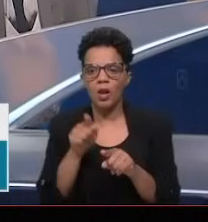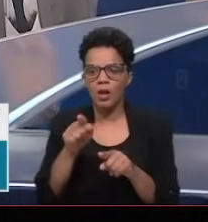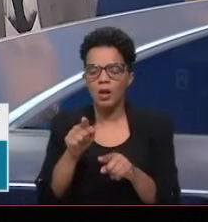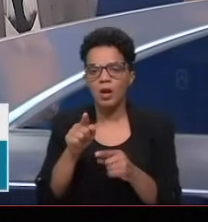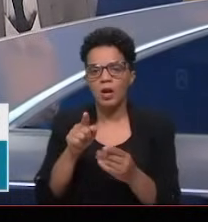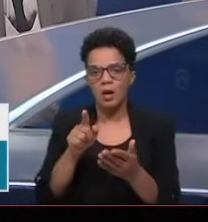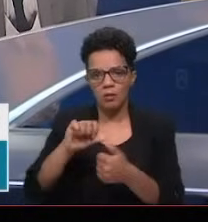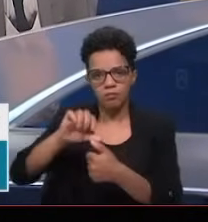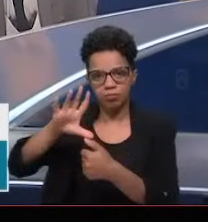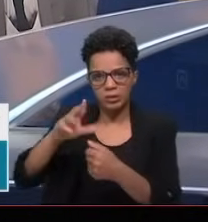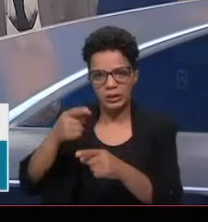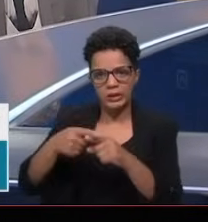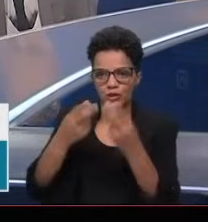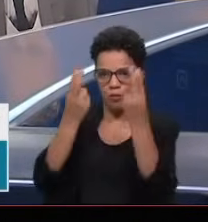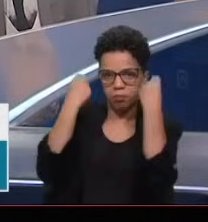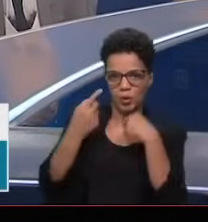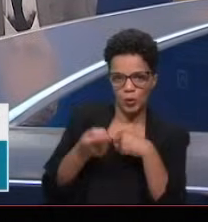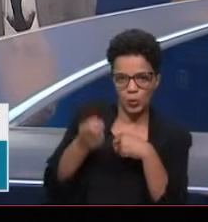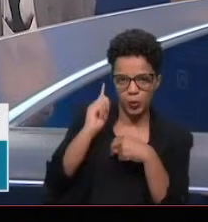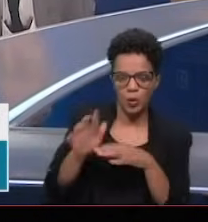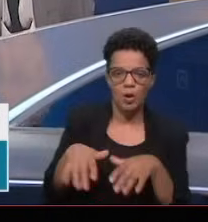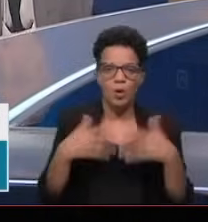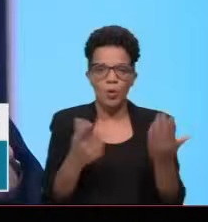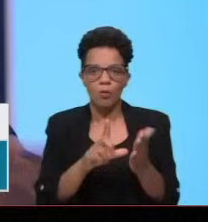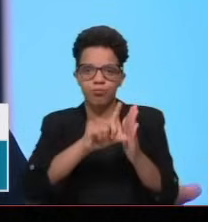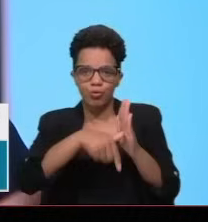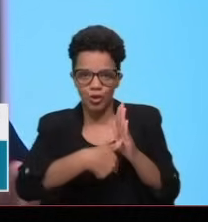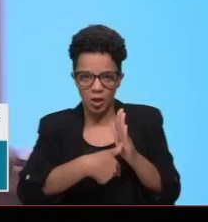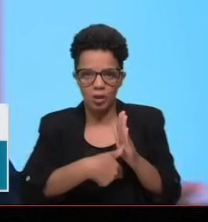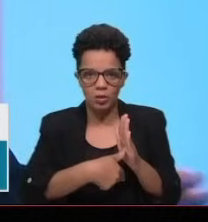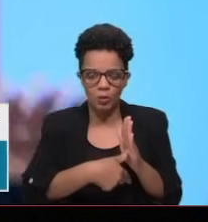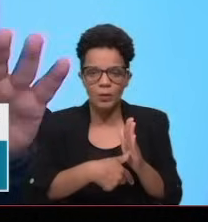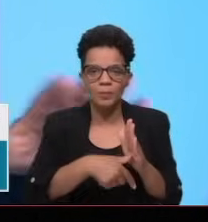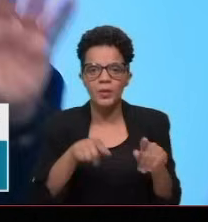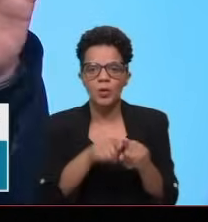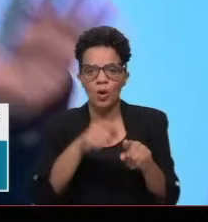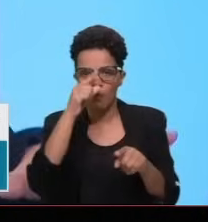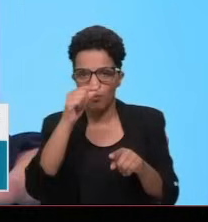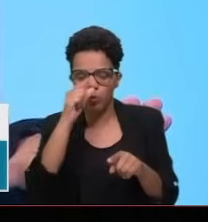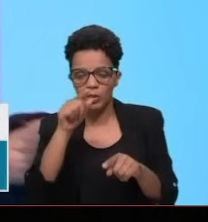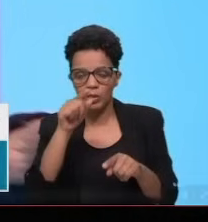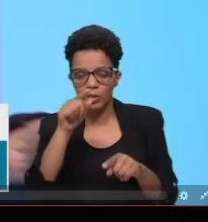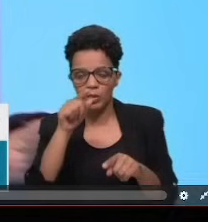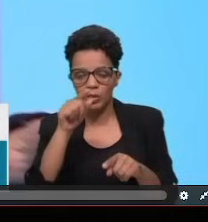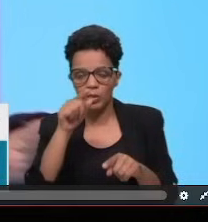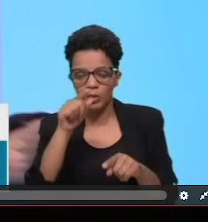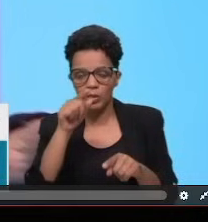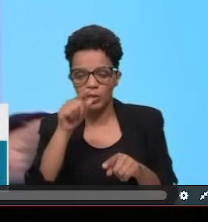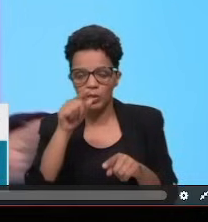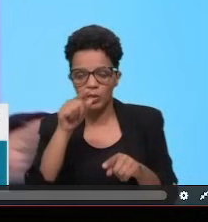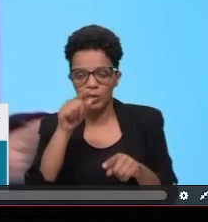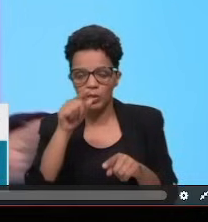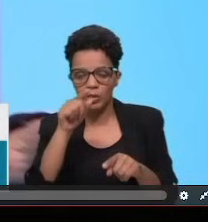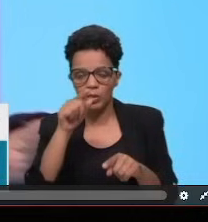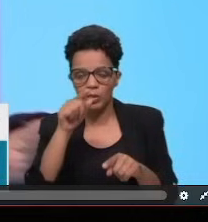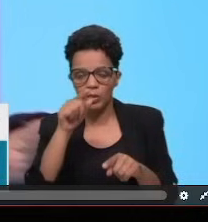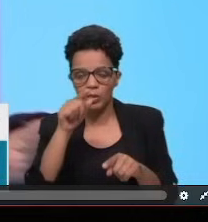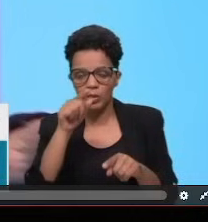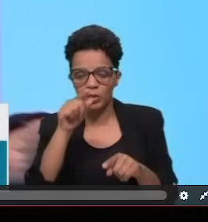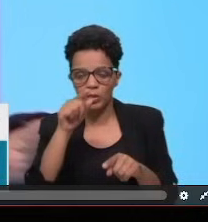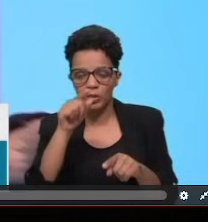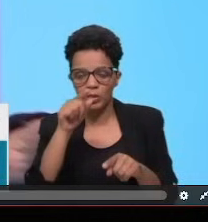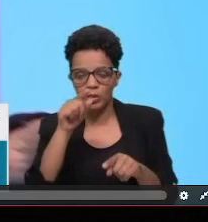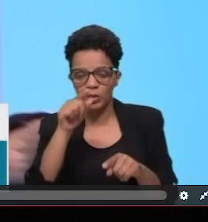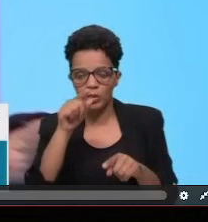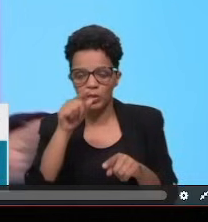Território que não permita claramente projeto que zarista de Putin E aí ex direito é um perig não é que todos os outros países tenham tipo